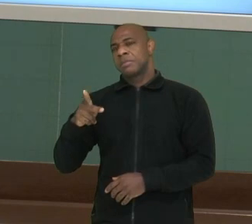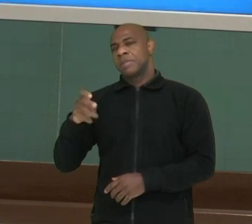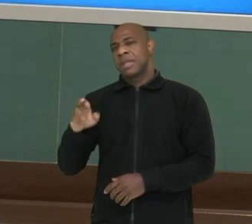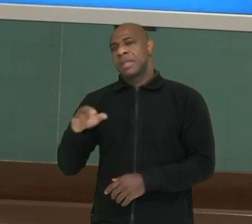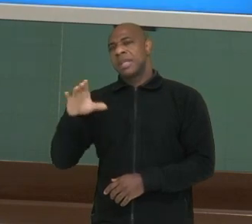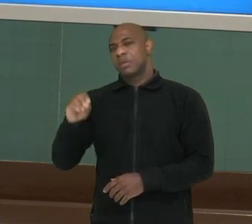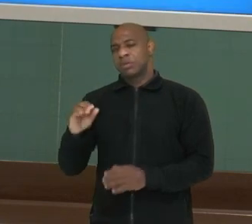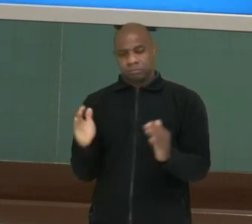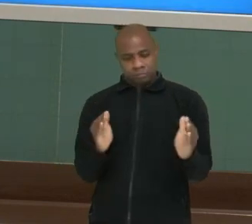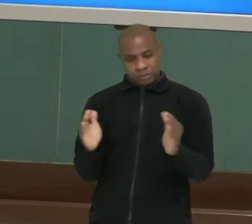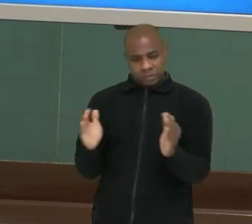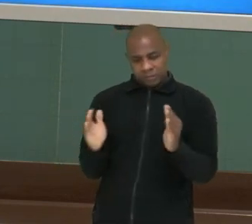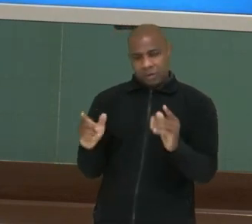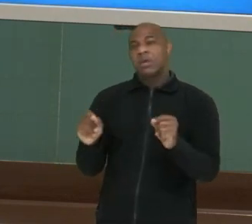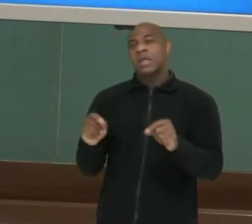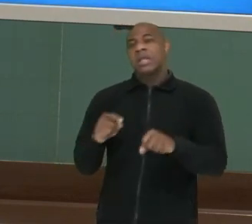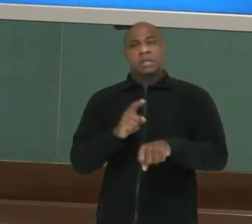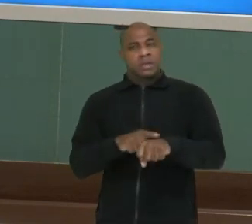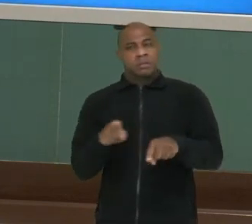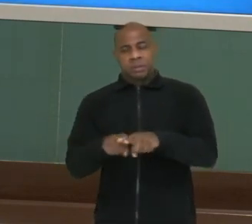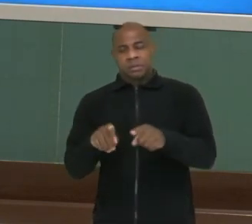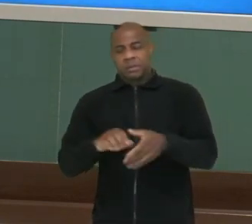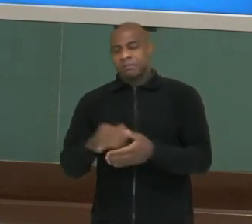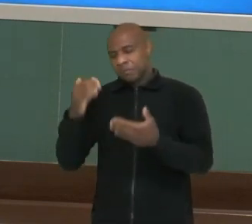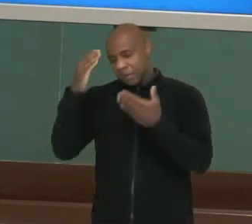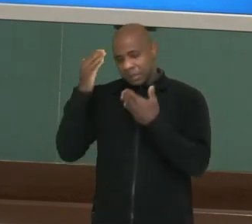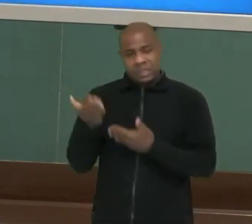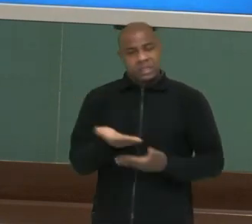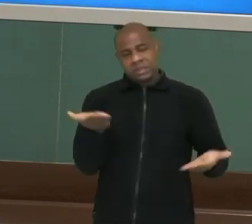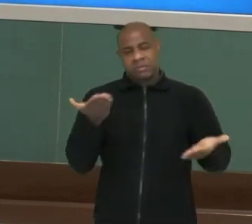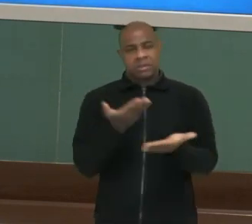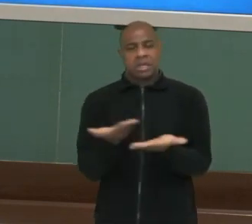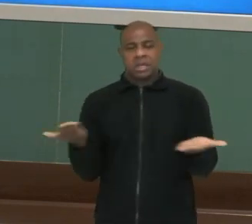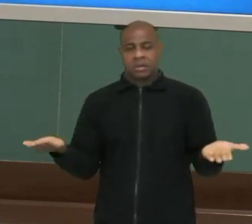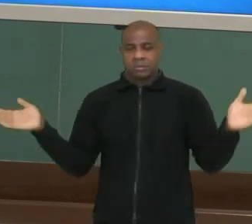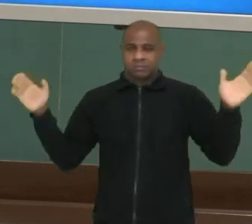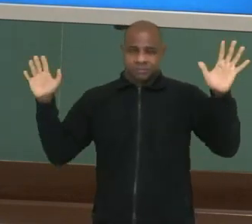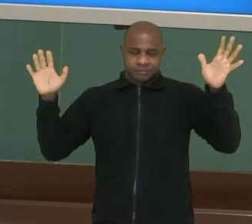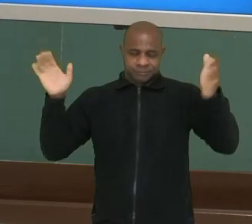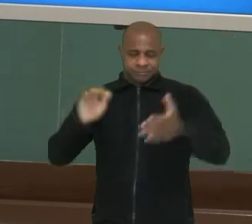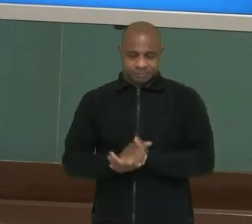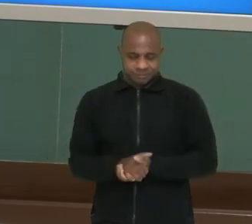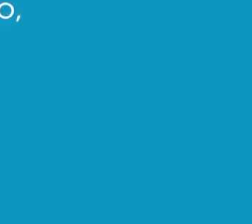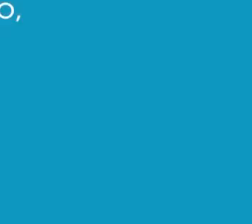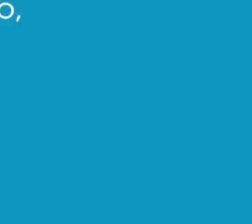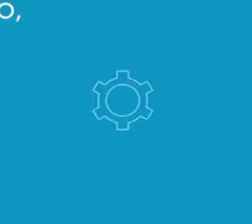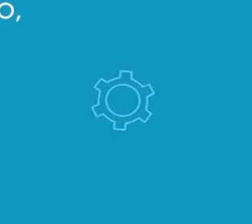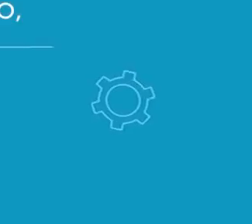agradeço a atenção de vocês. Essa foi a nossa aula. Um forte abraço e até uma outra oportunidade.